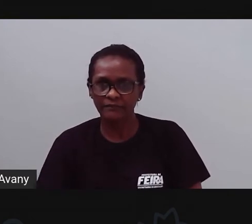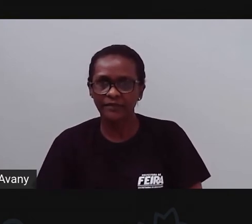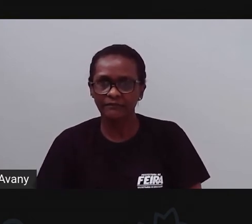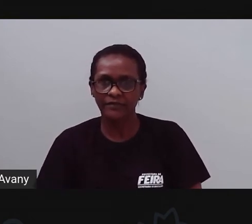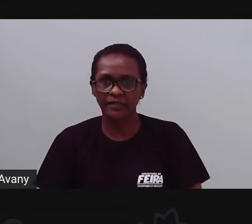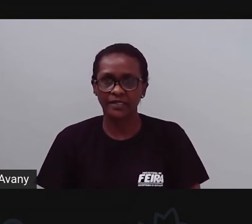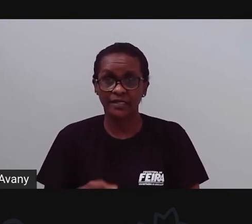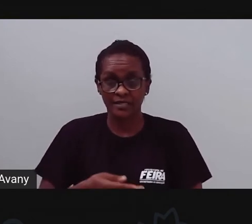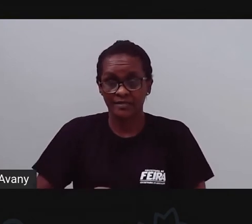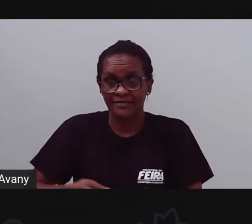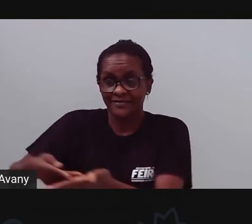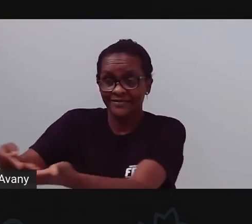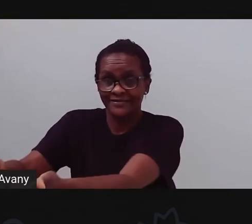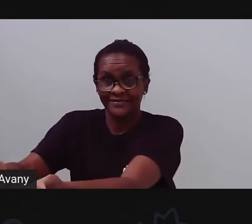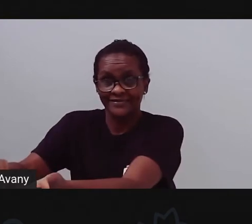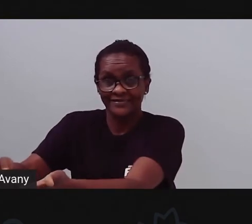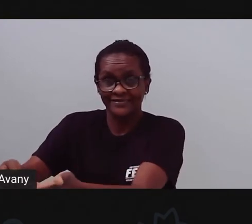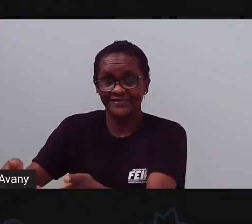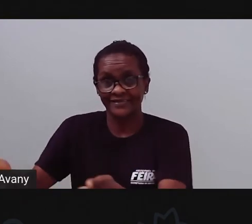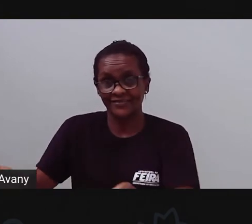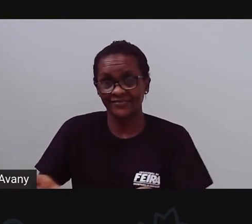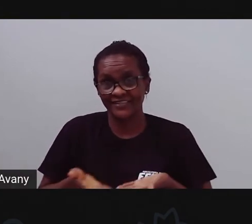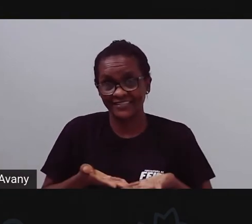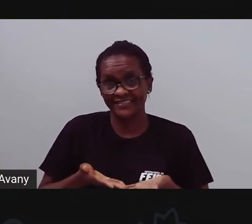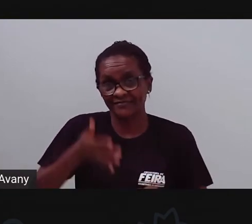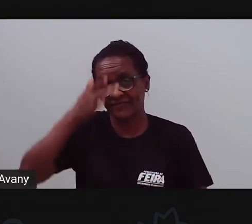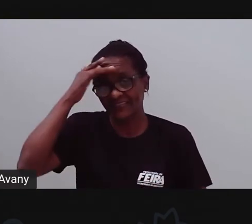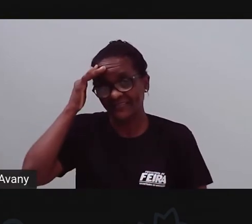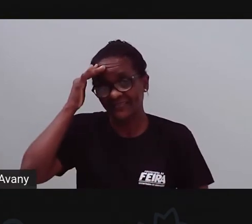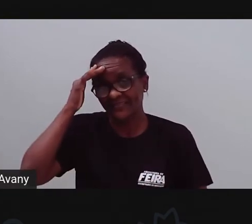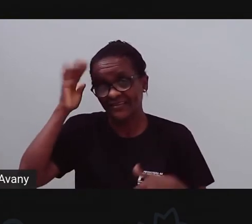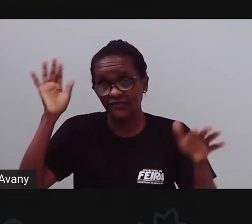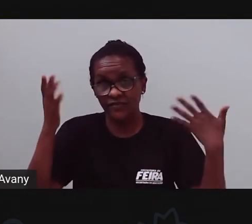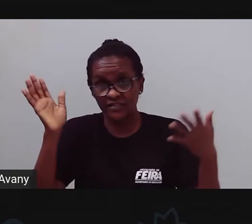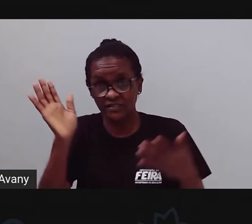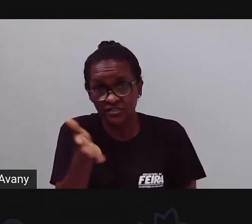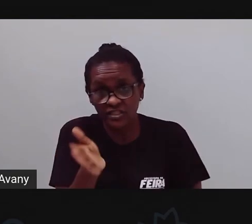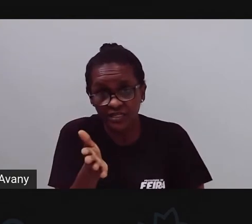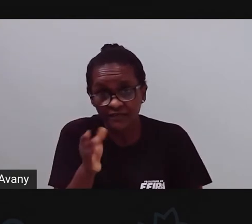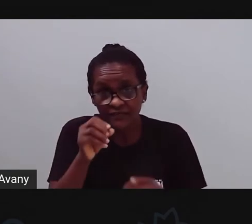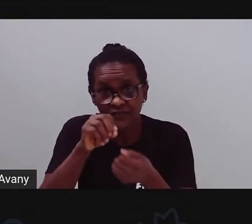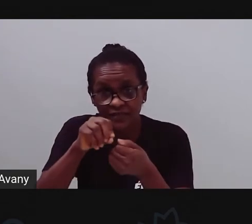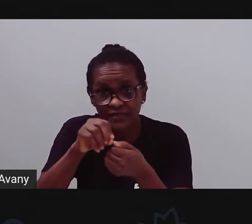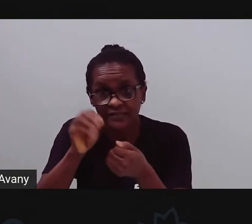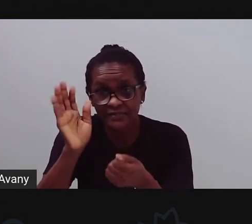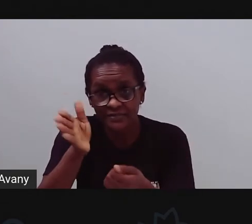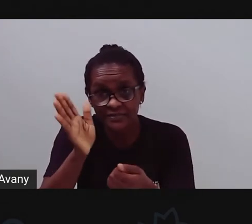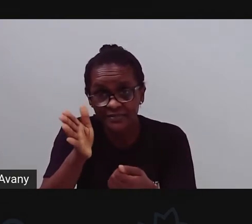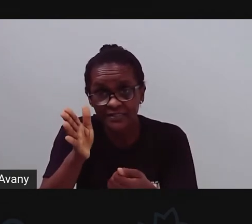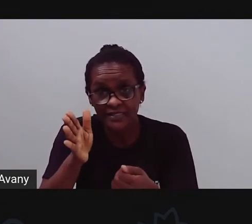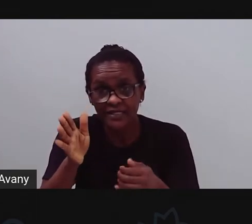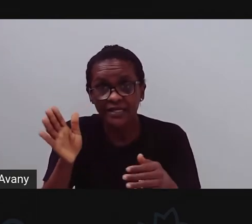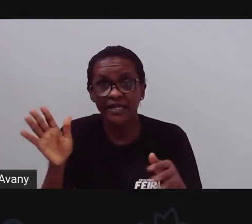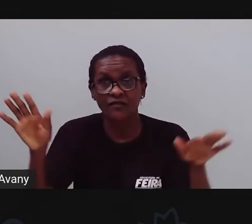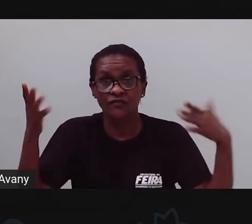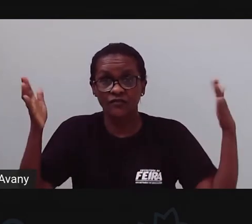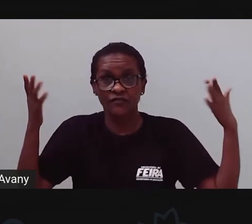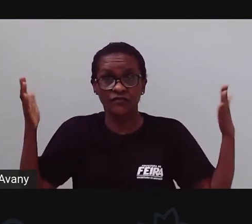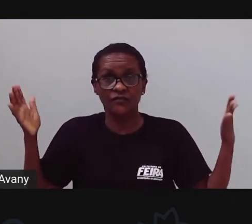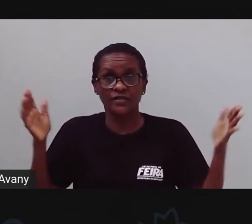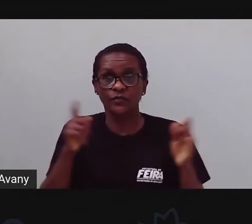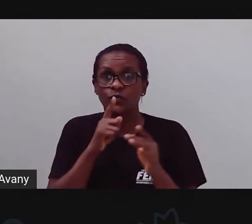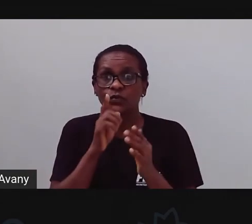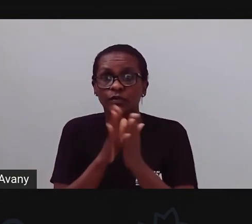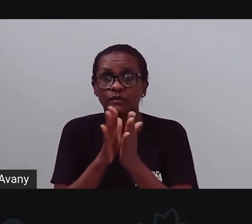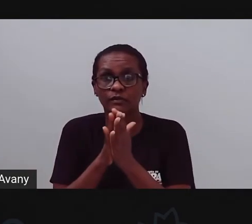para cada um deles né você já fizeram um convite aí na casa de vocês né uma já fizeram uma festinha de aniversário e